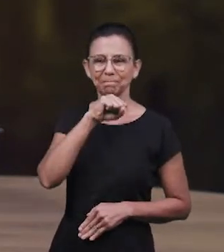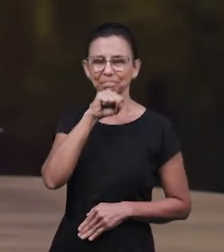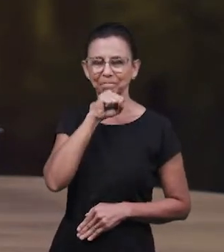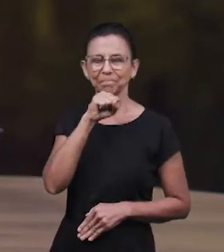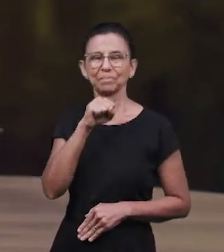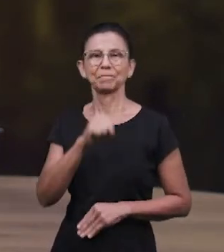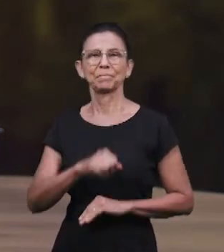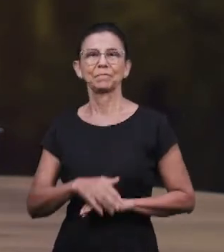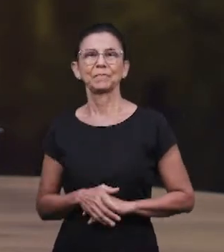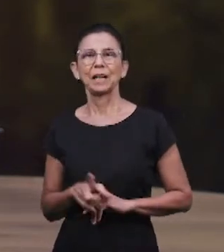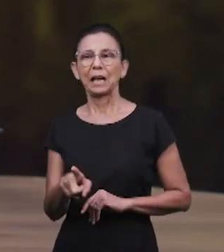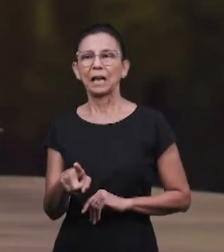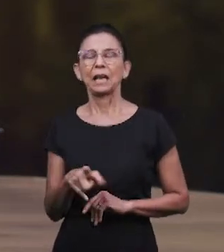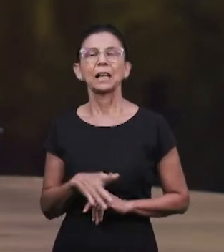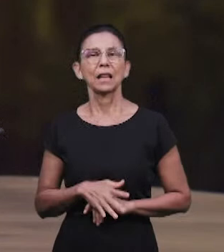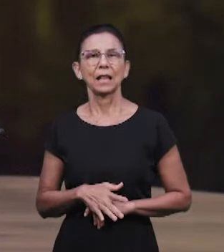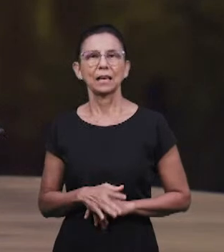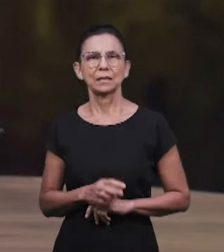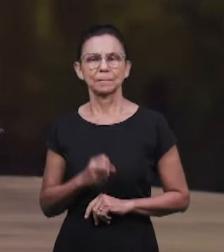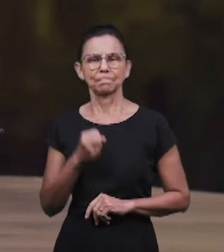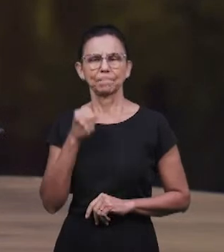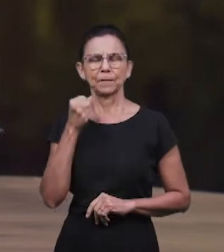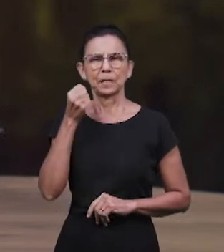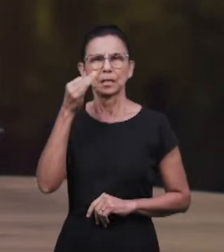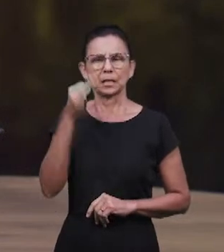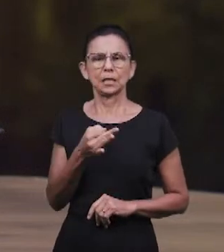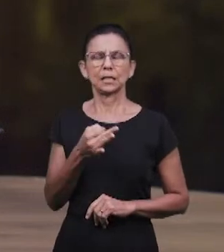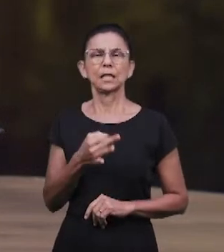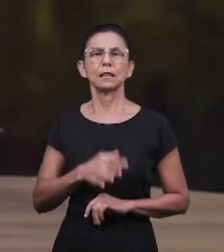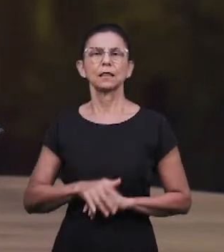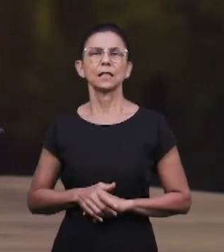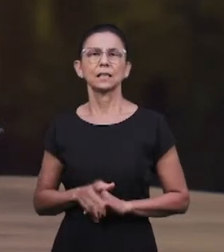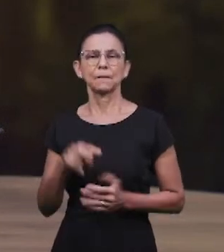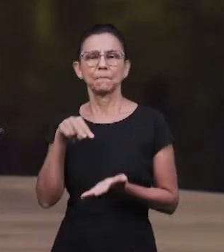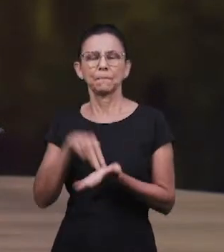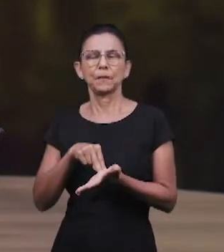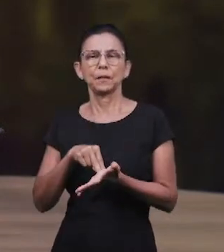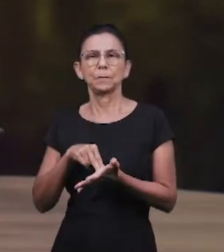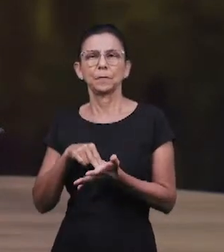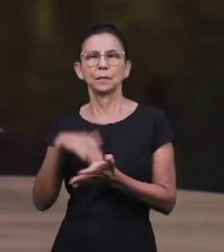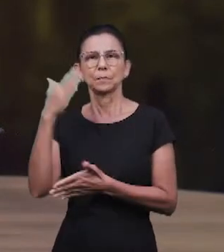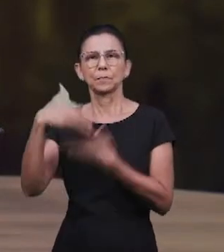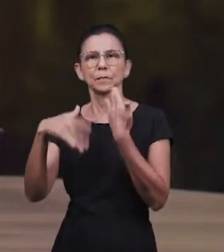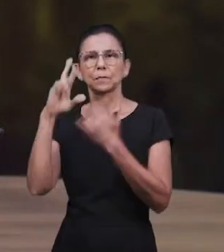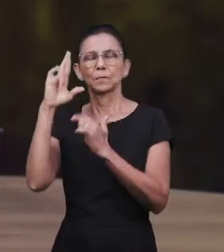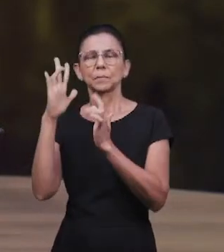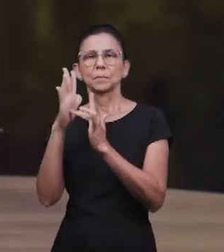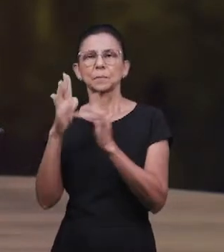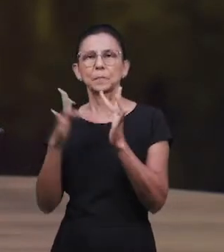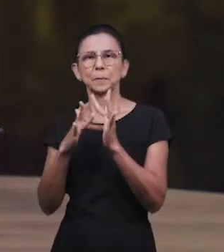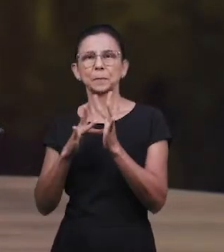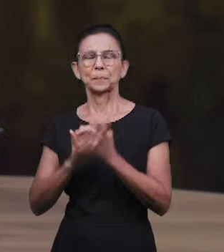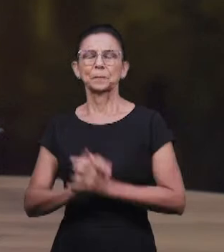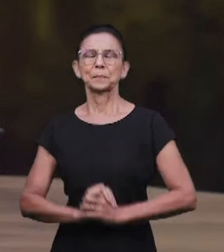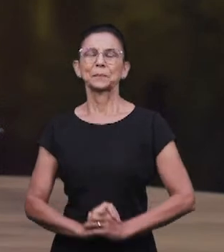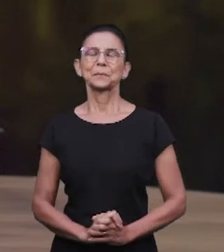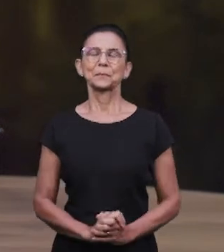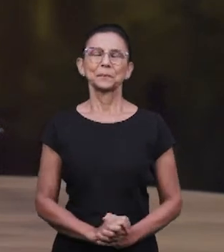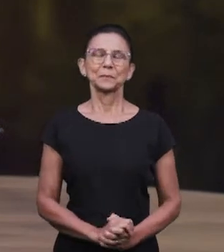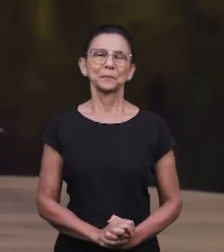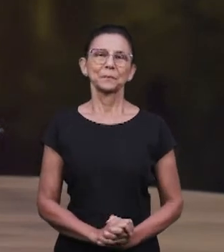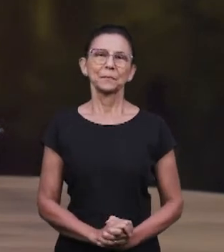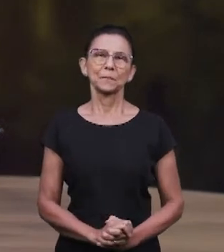ela é segura, ela não é oprimida, ela é segura no Senhor Jesus.